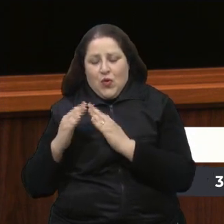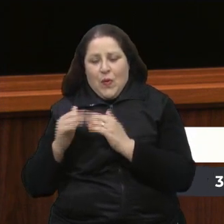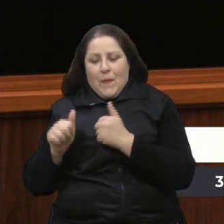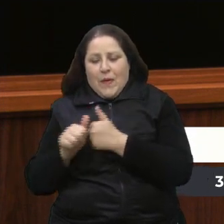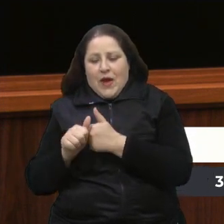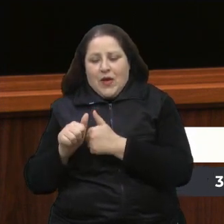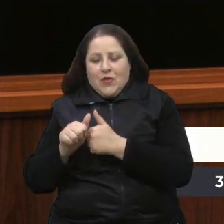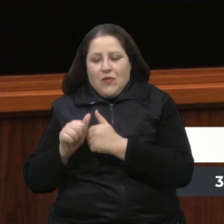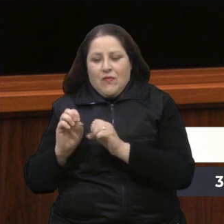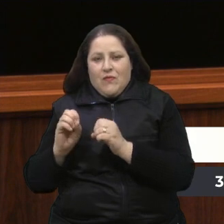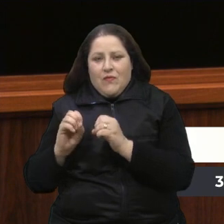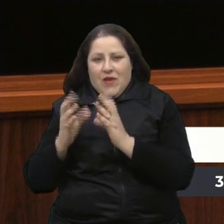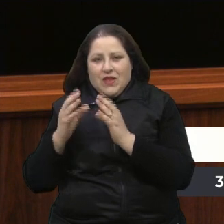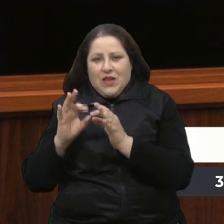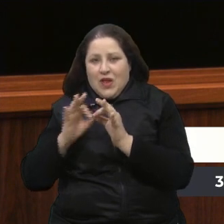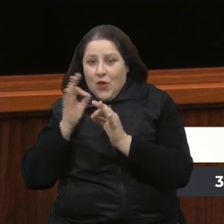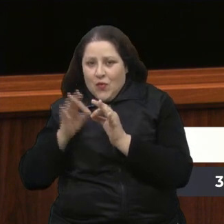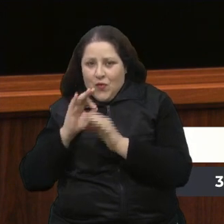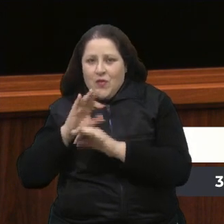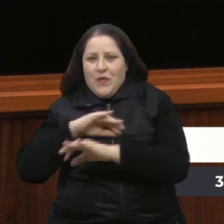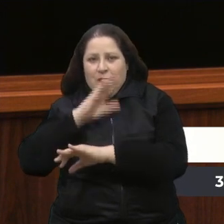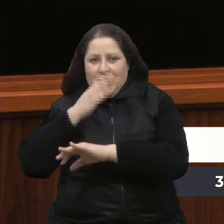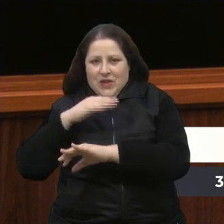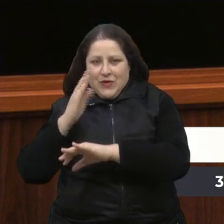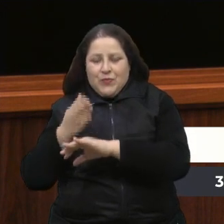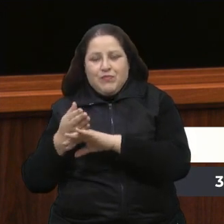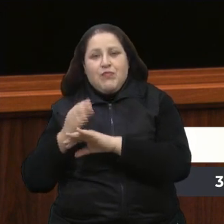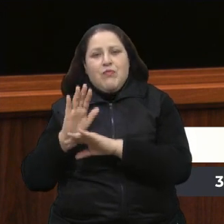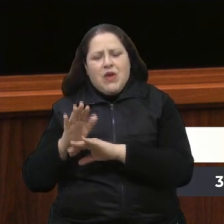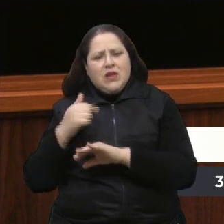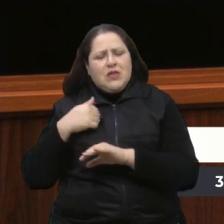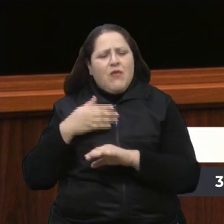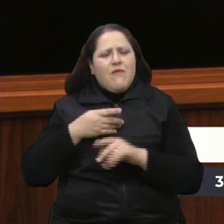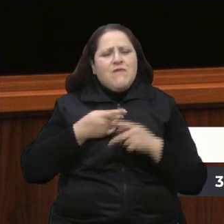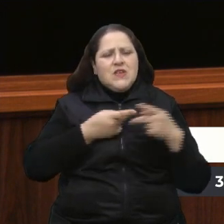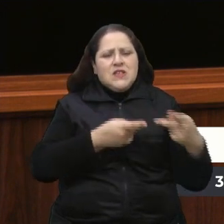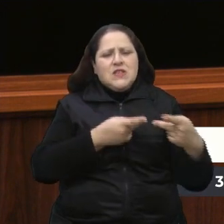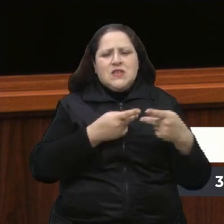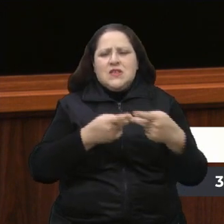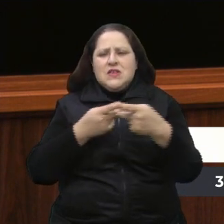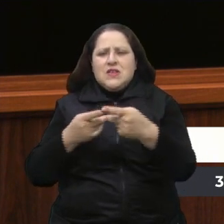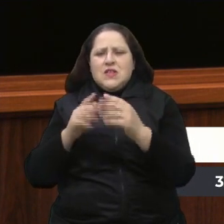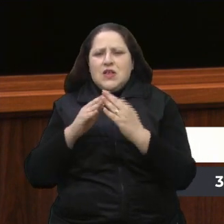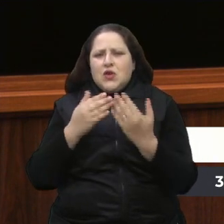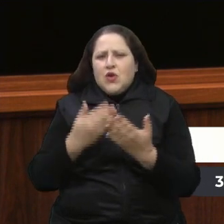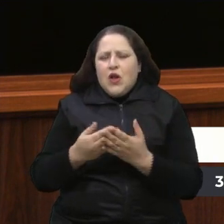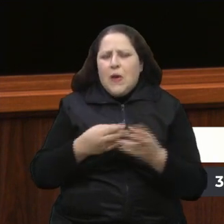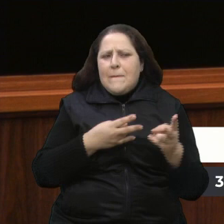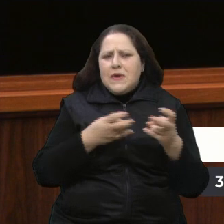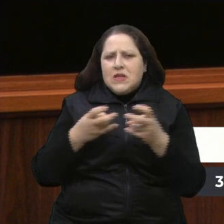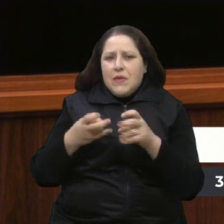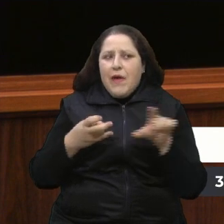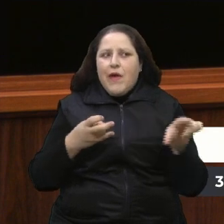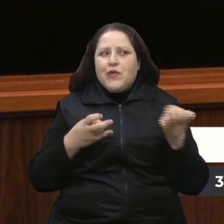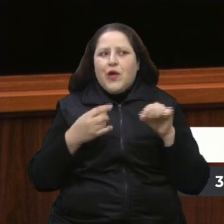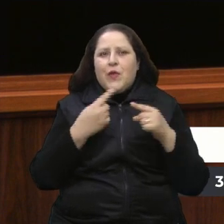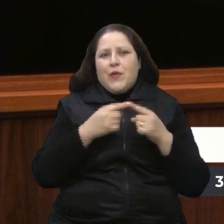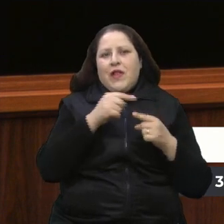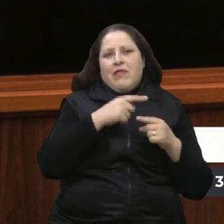essa por toda a questão da estrutura do atendimento do carinho e da o mesmo